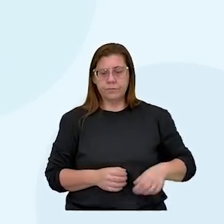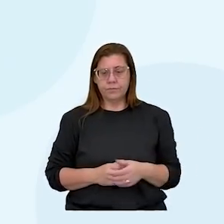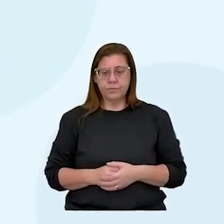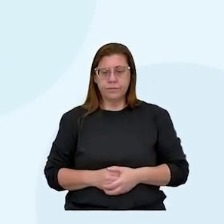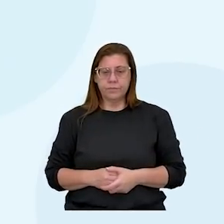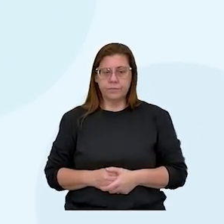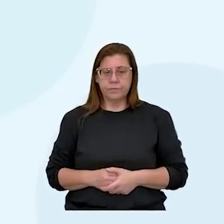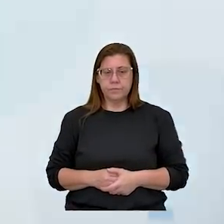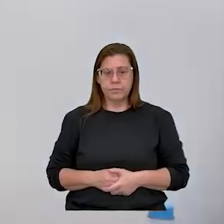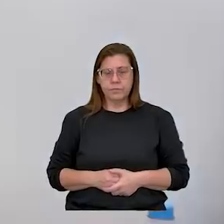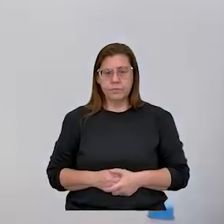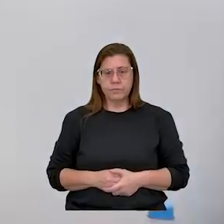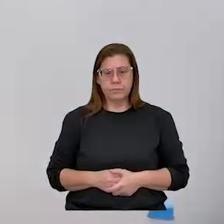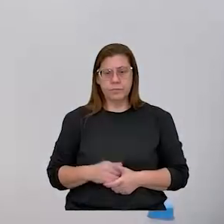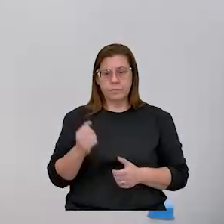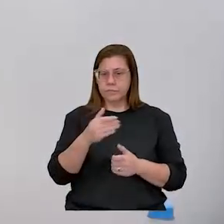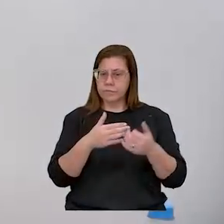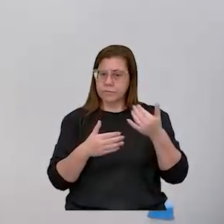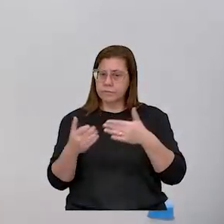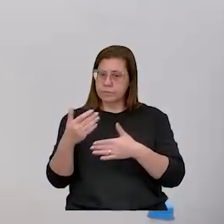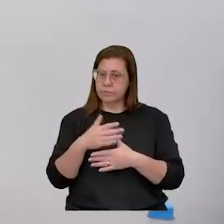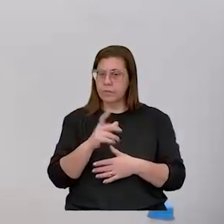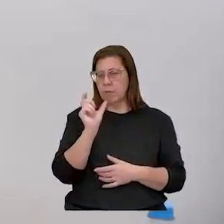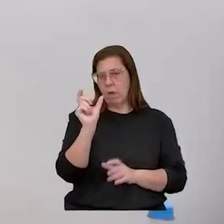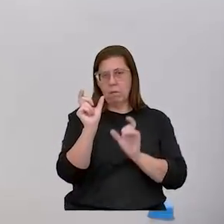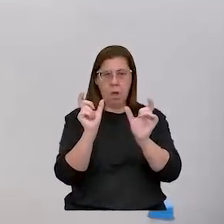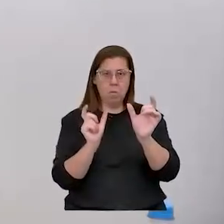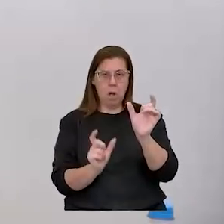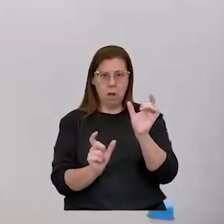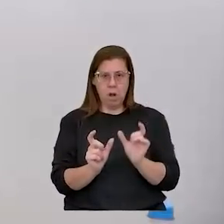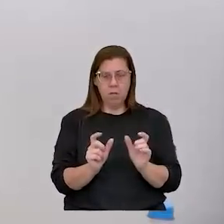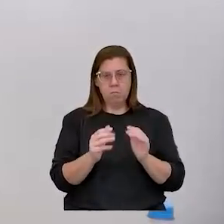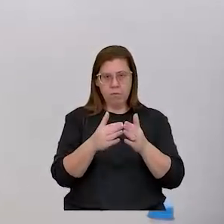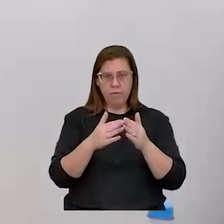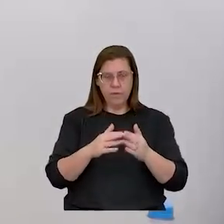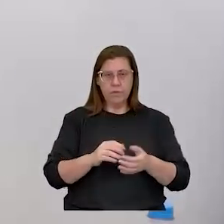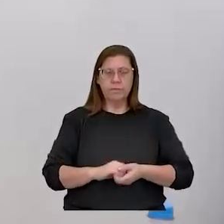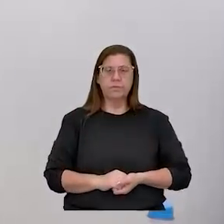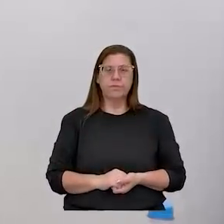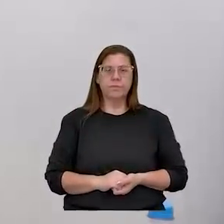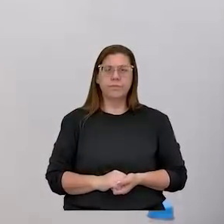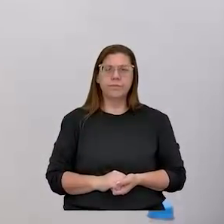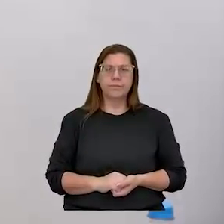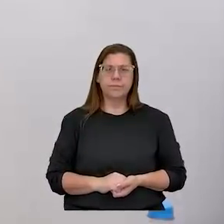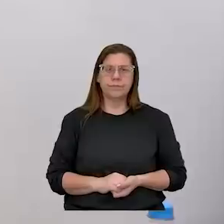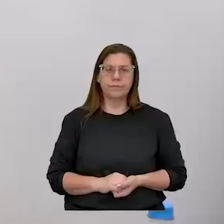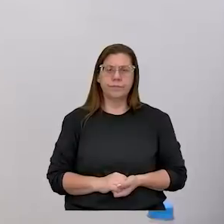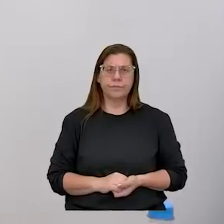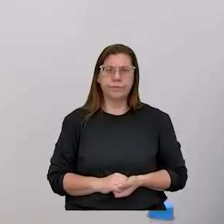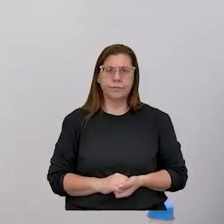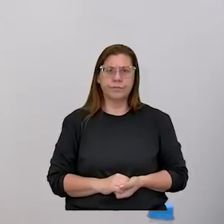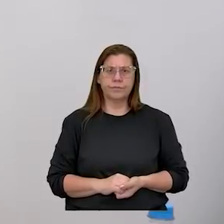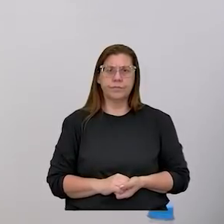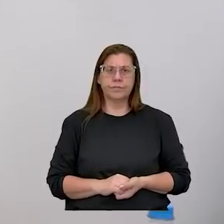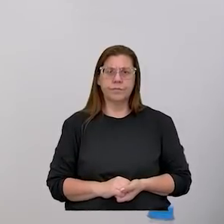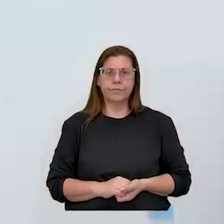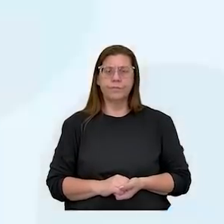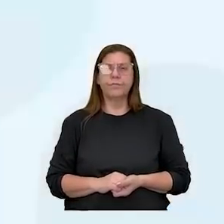um pouco, porque por mais que você discuta, por mais que você argumente, exponha aí fatos, o outro não